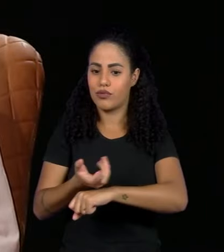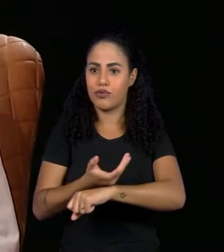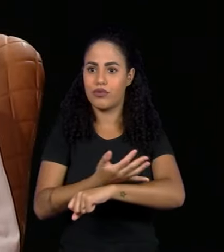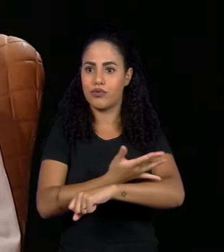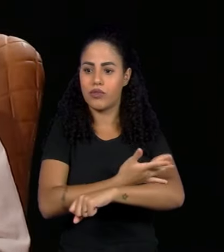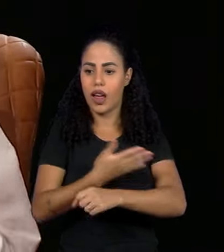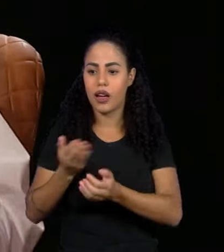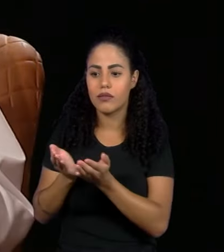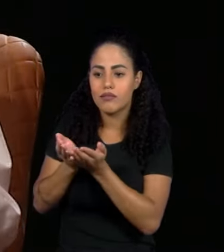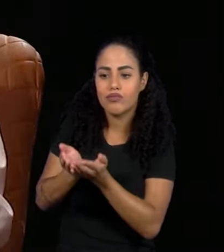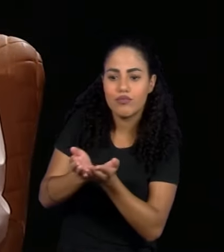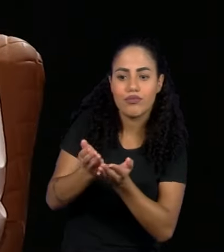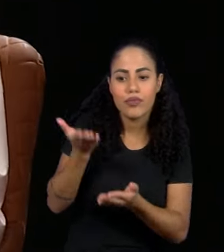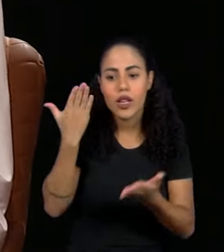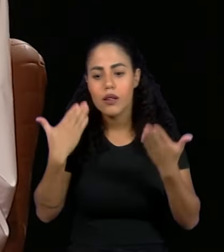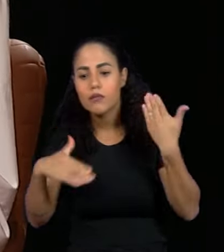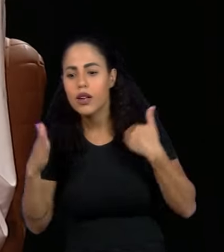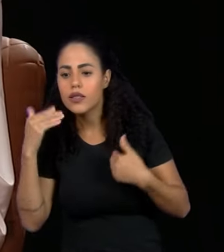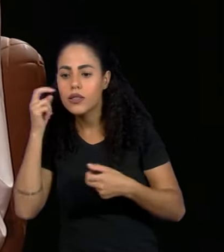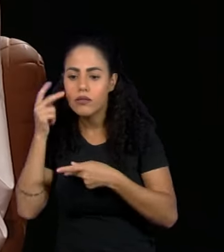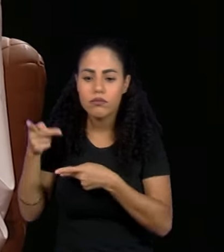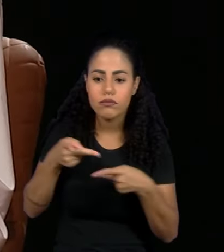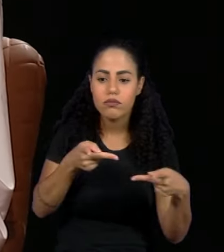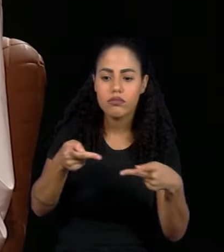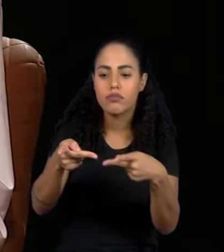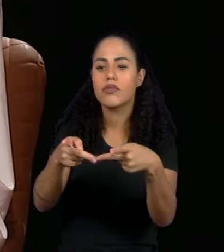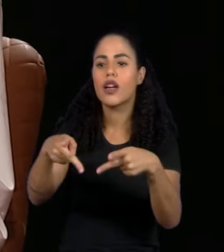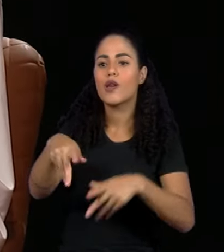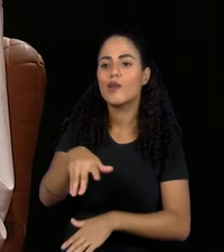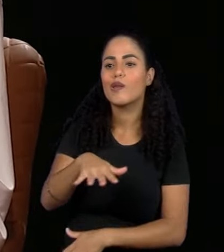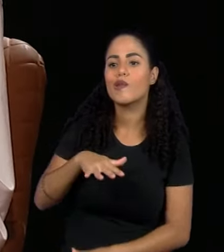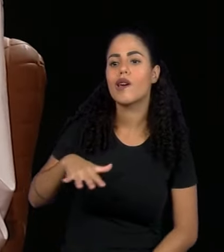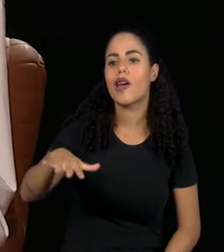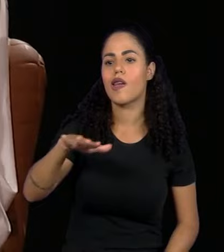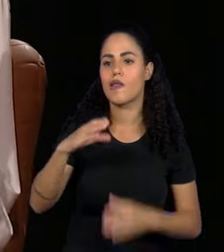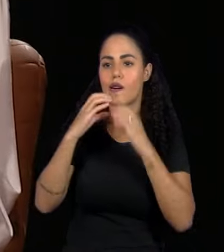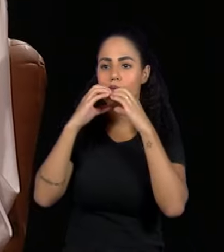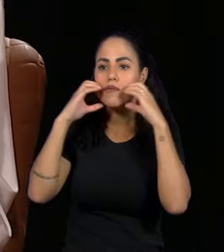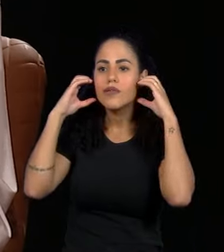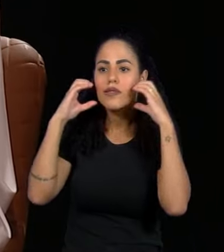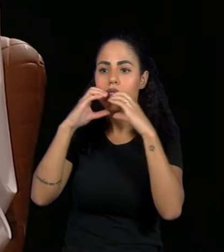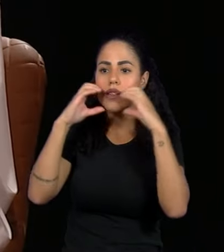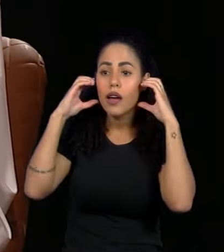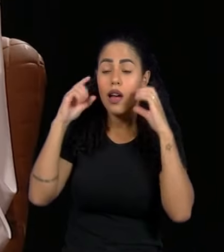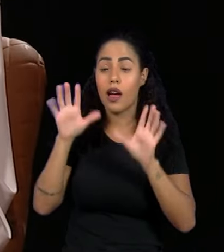lá, em que fazia, por exemplo, chegava à noite